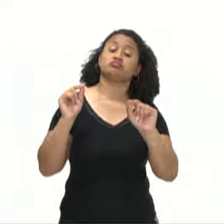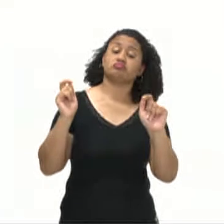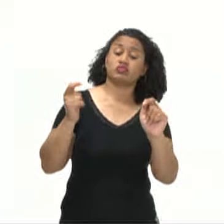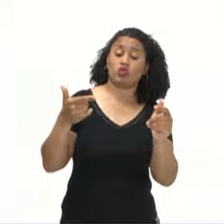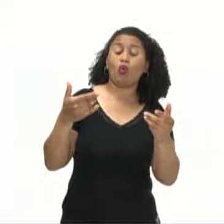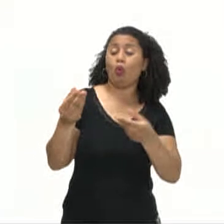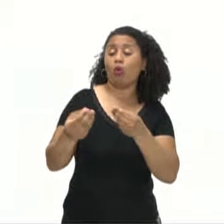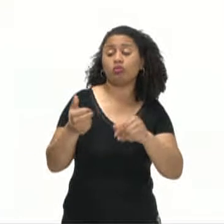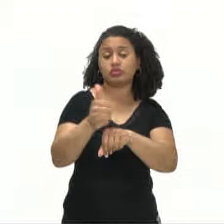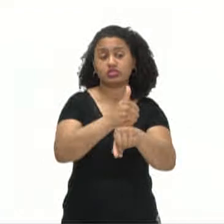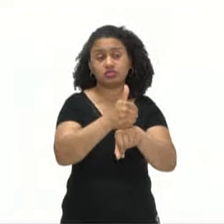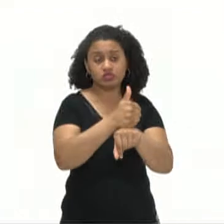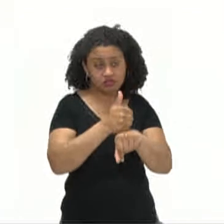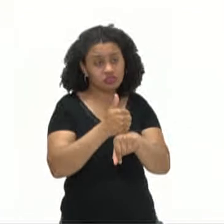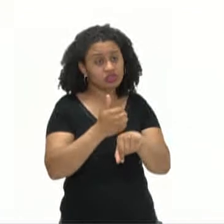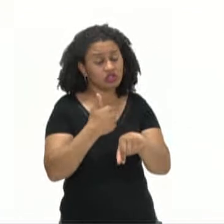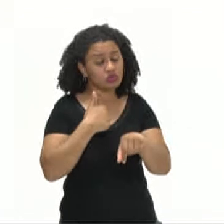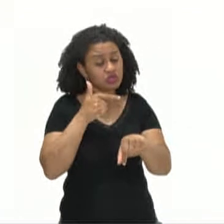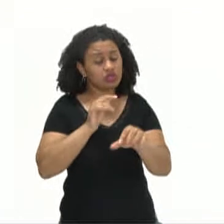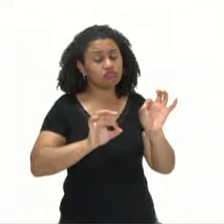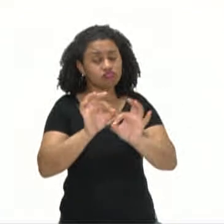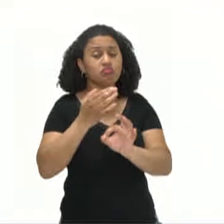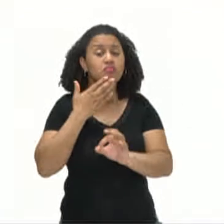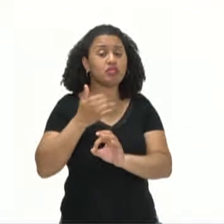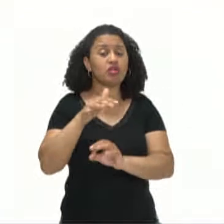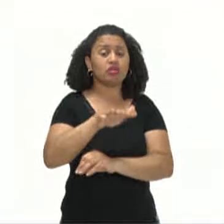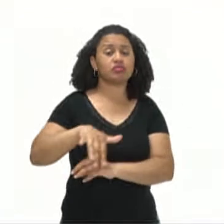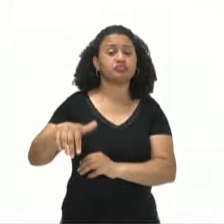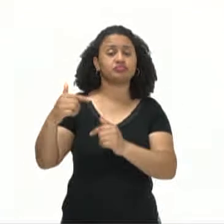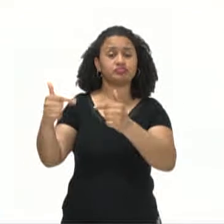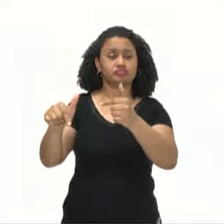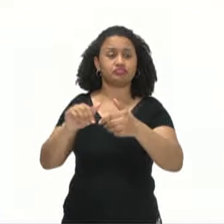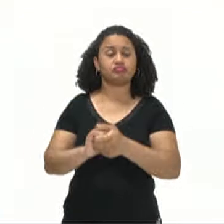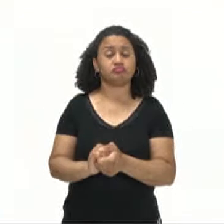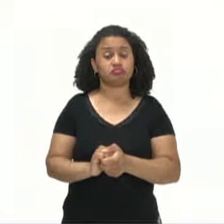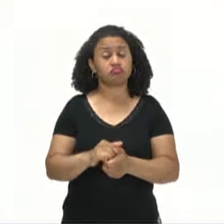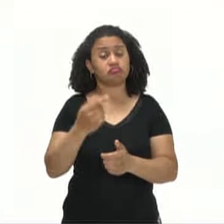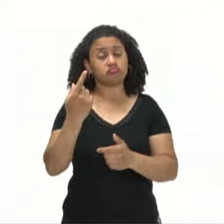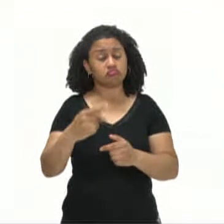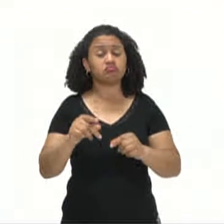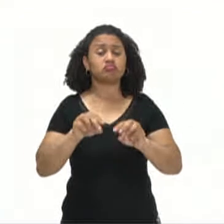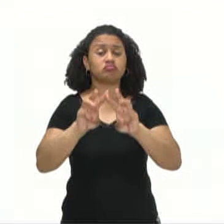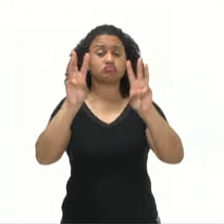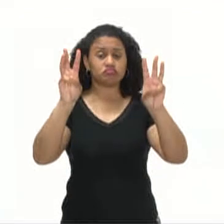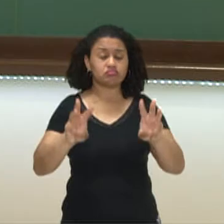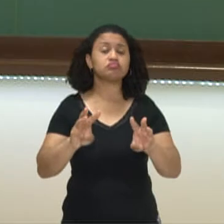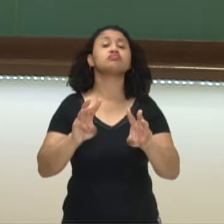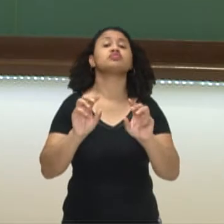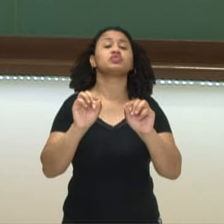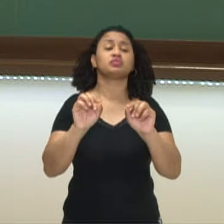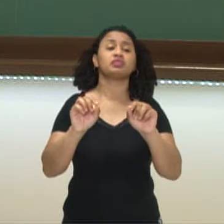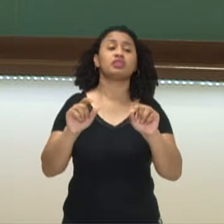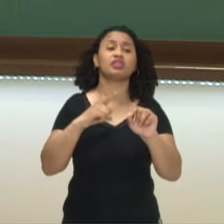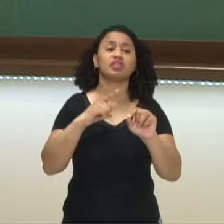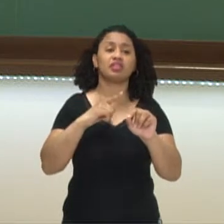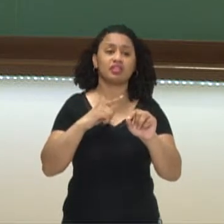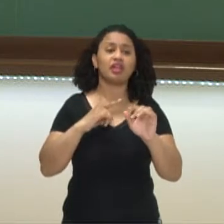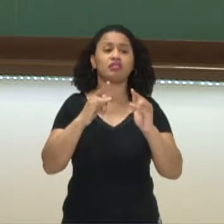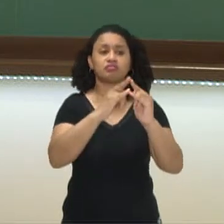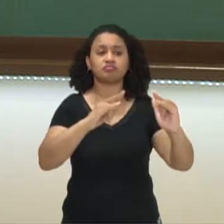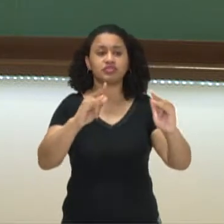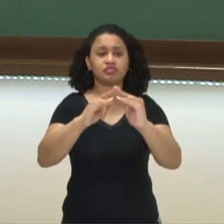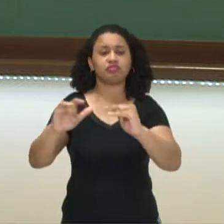profissionais, se preparar melhor para o mercado de trabalho. A Universidade Federal do Paraná, aliás, mantém aí uma feira